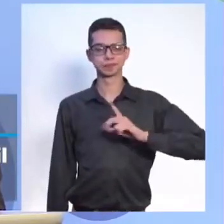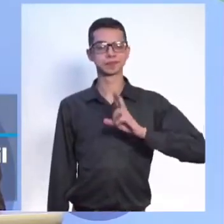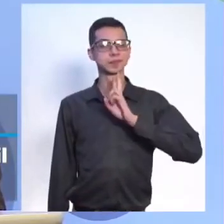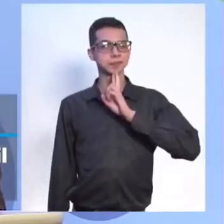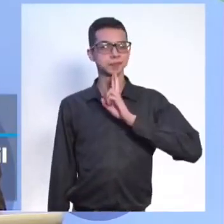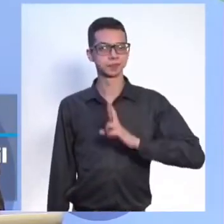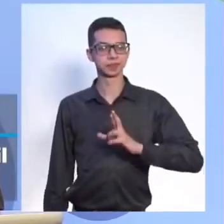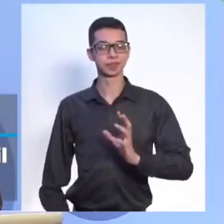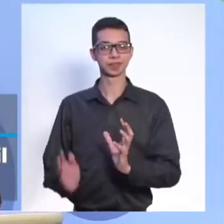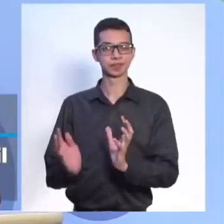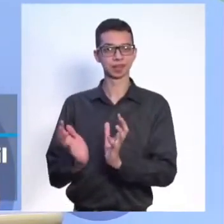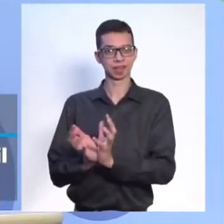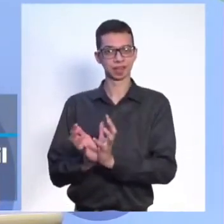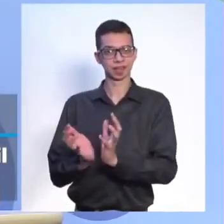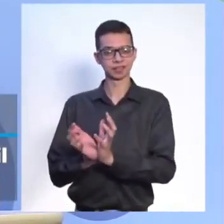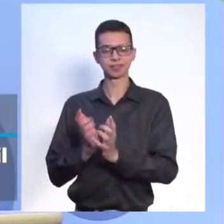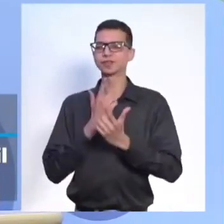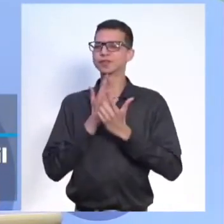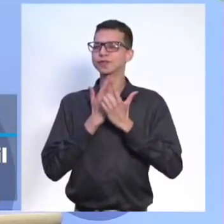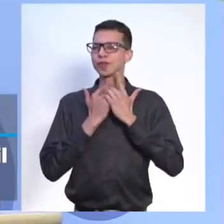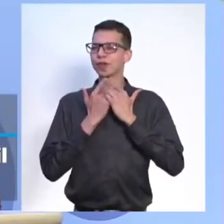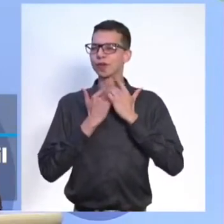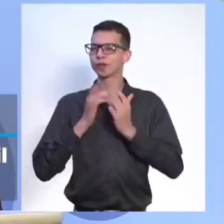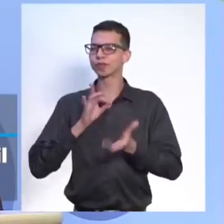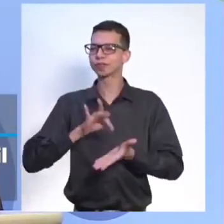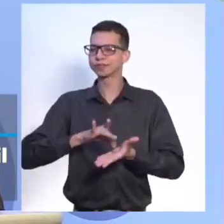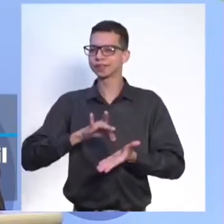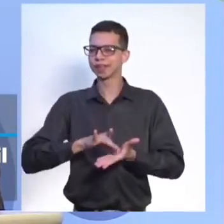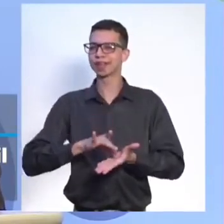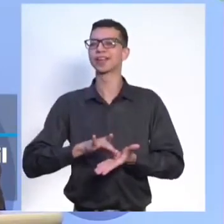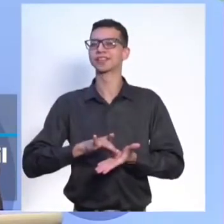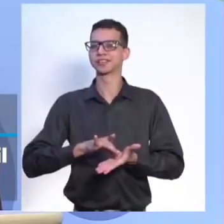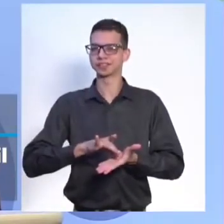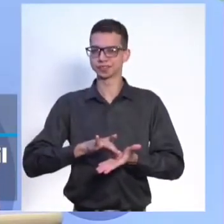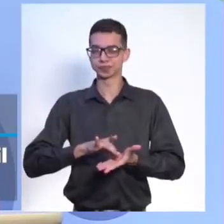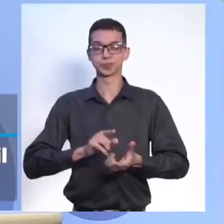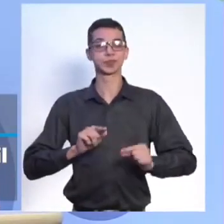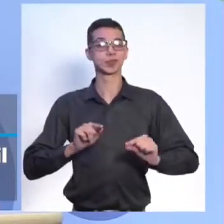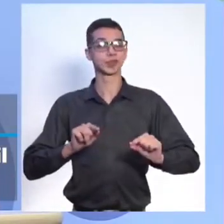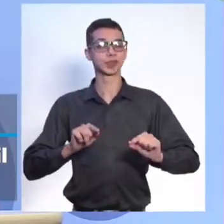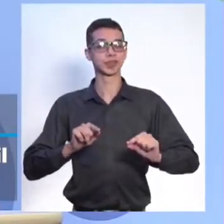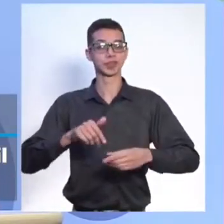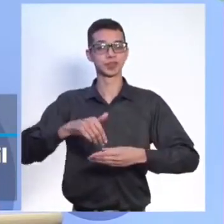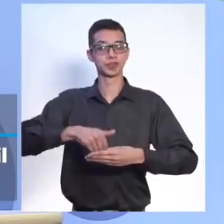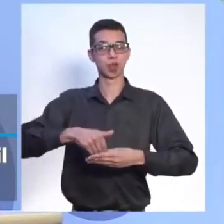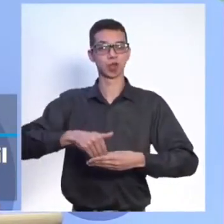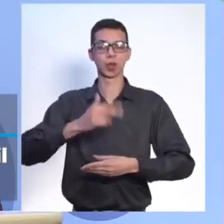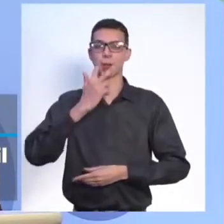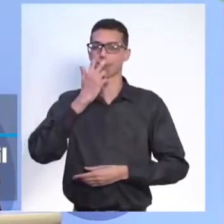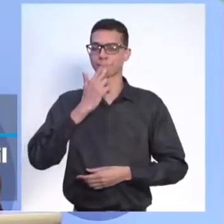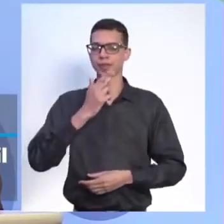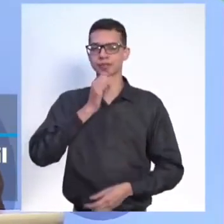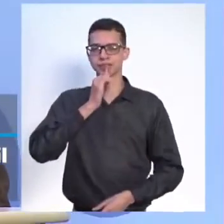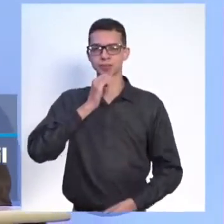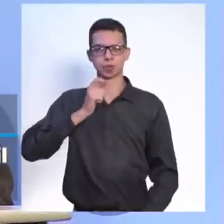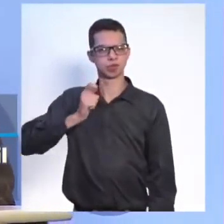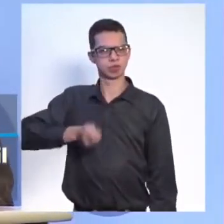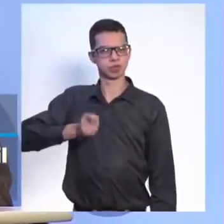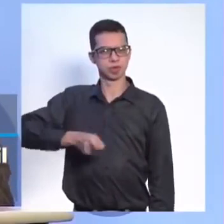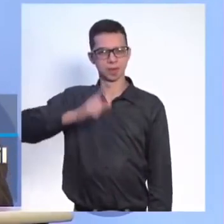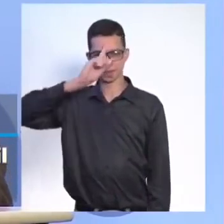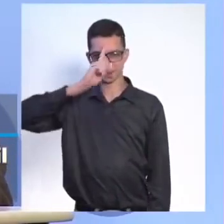a galera quer intervir mesmo aí nessa questão do voto de cabresto na República